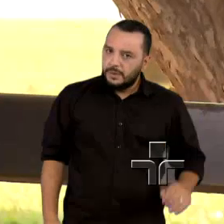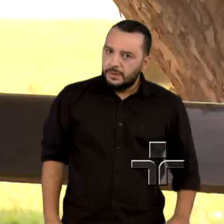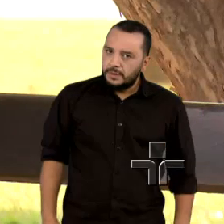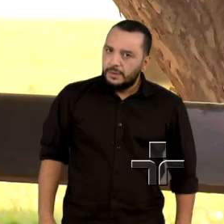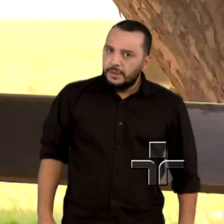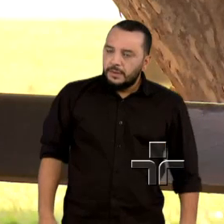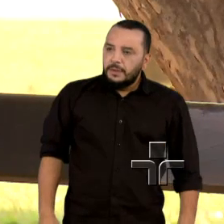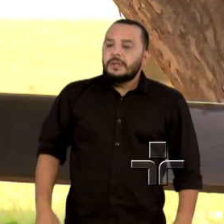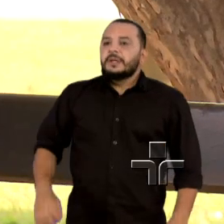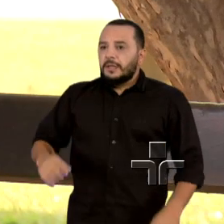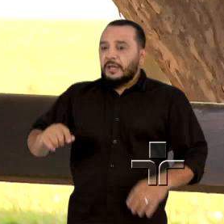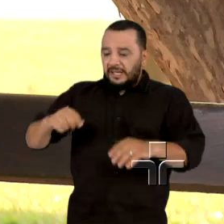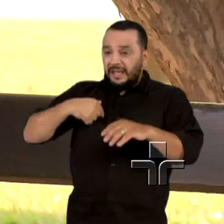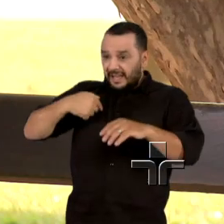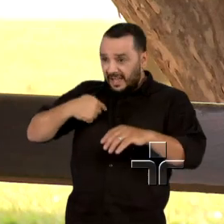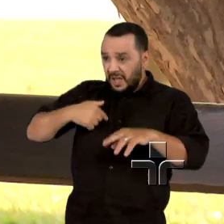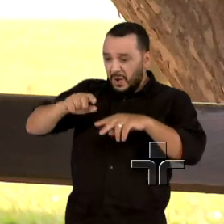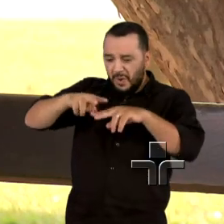Quando a gente saiu,